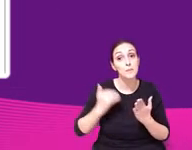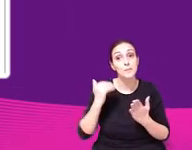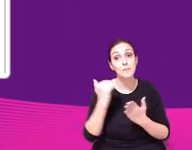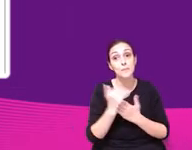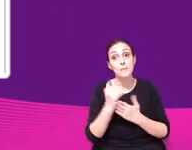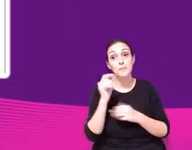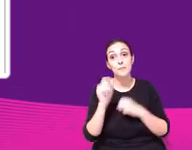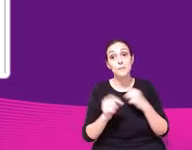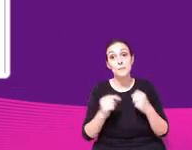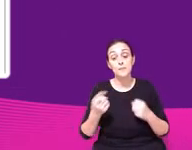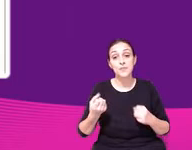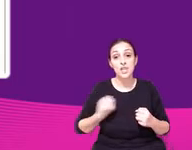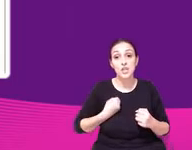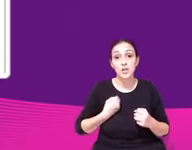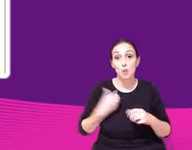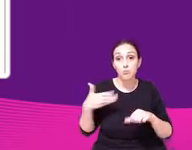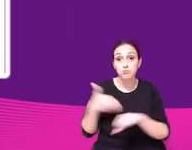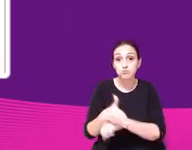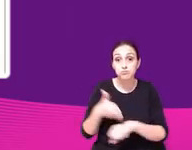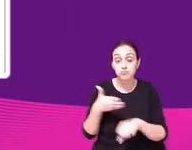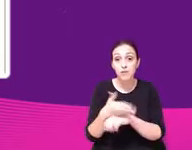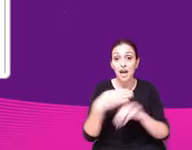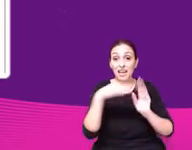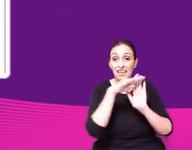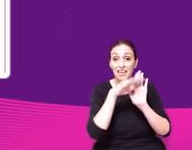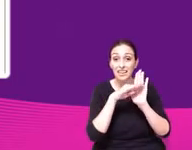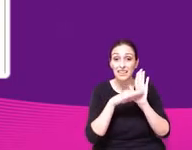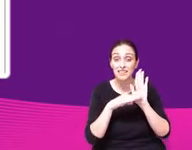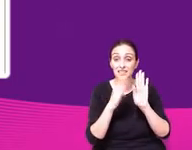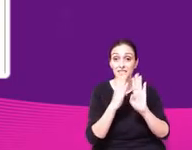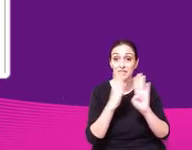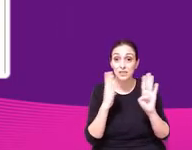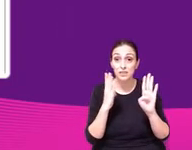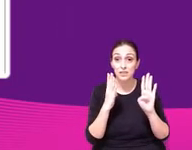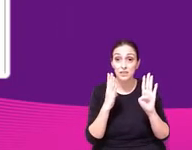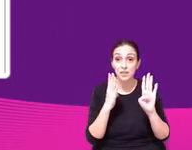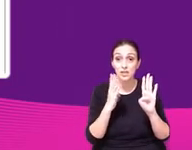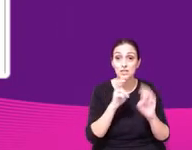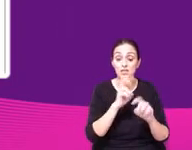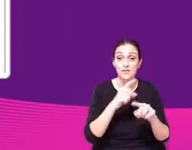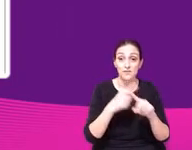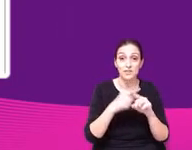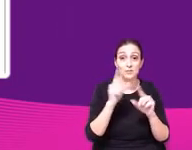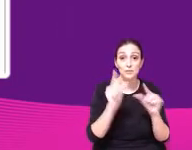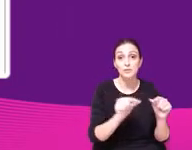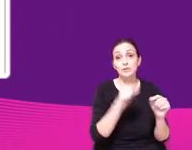um número de ingresso em lista 5 vezes menor do que necessário para eles.